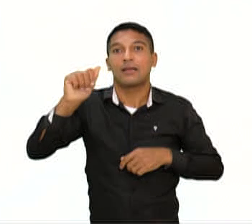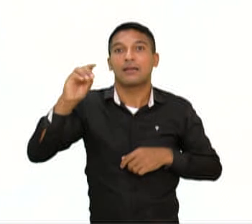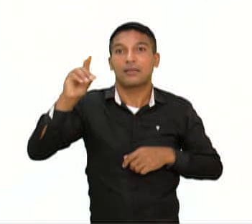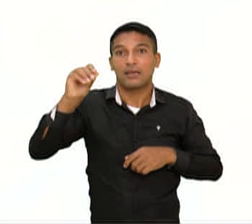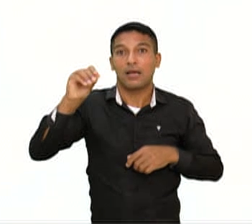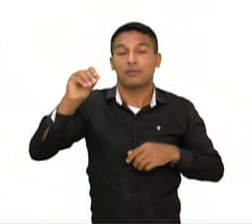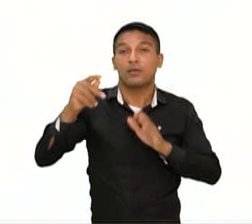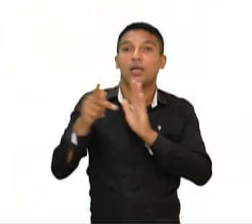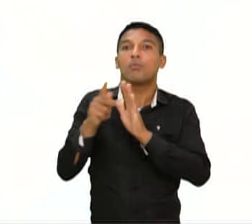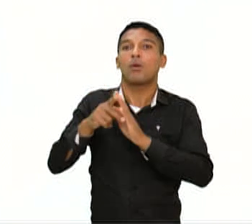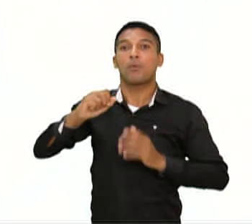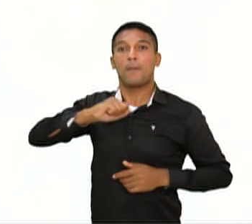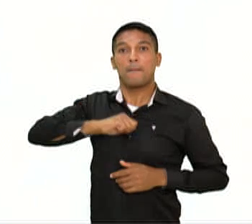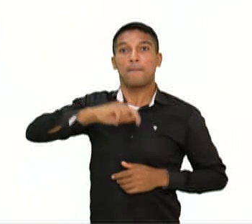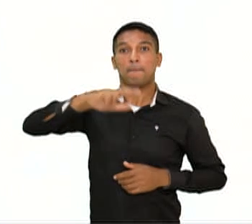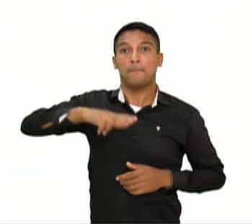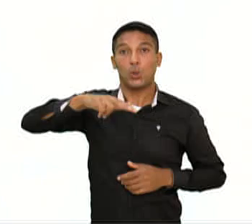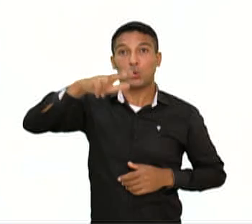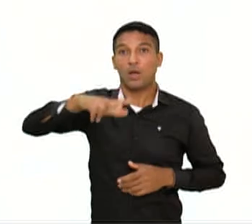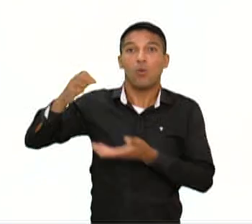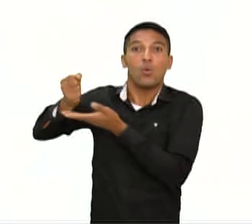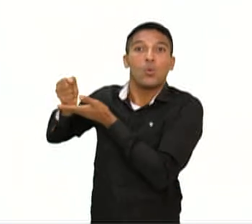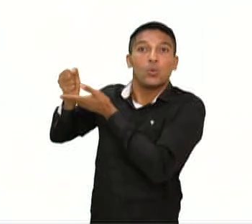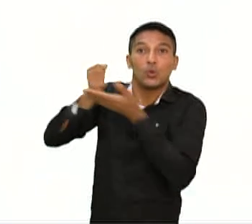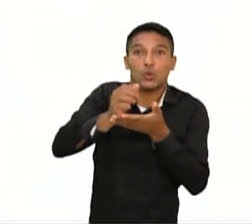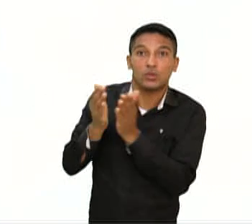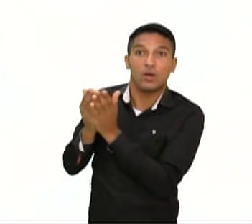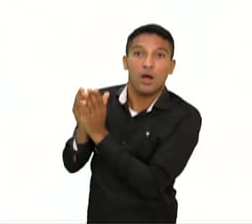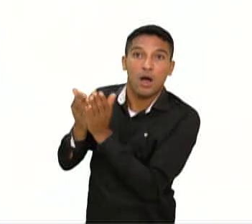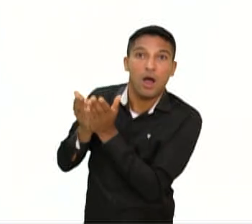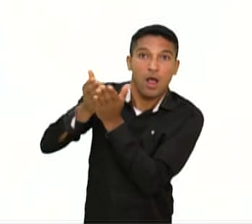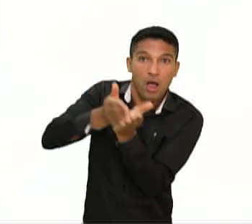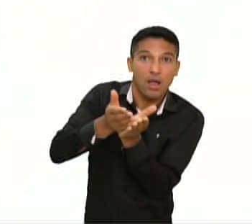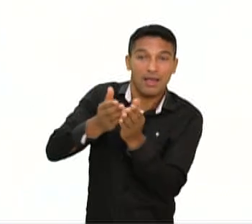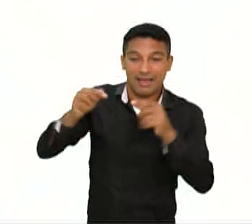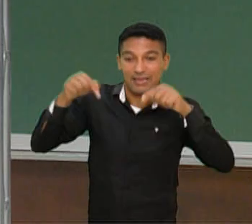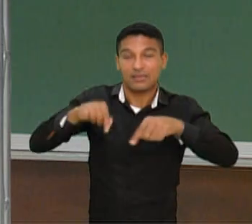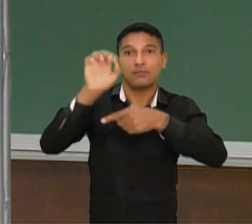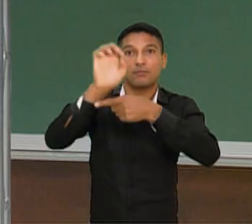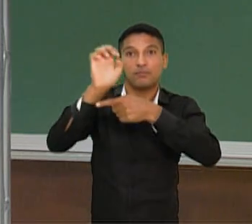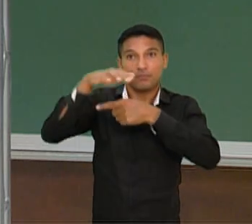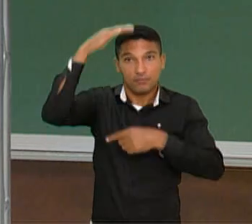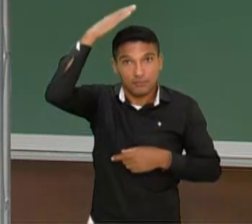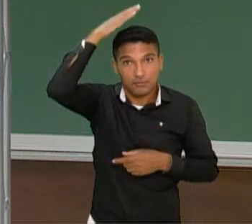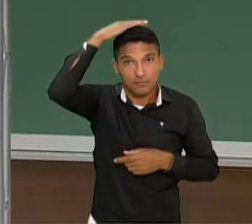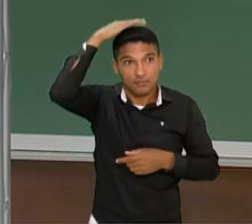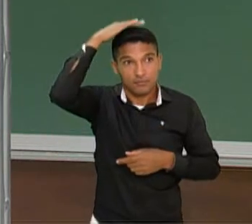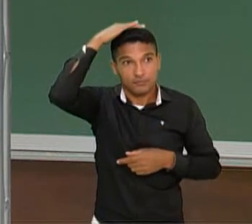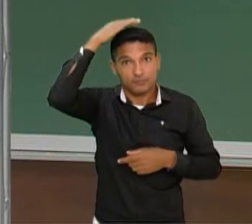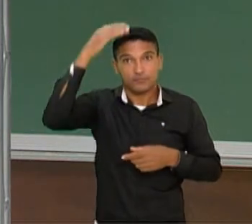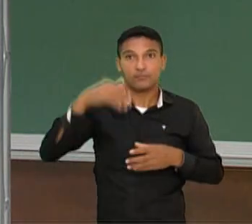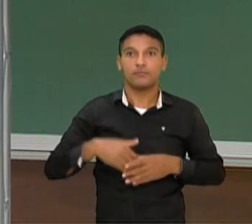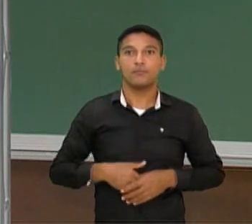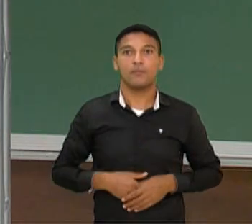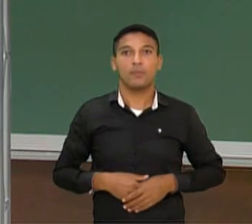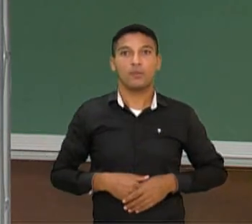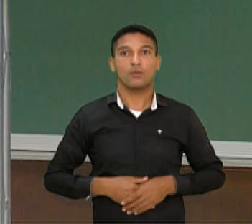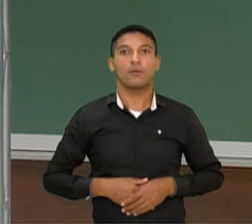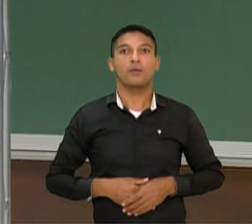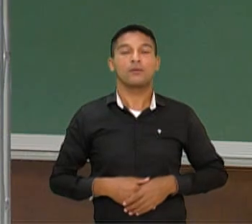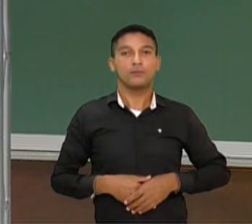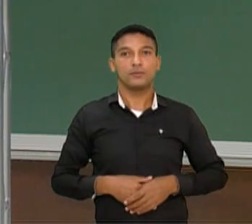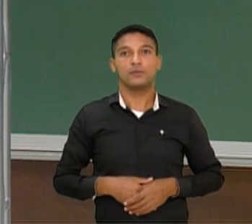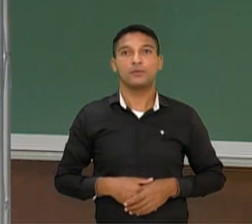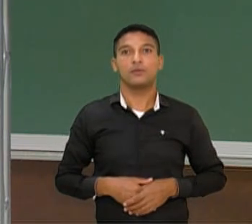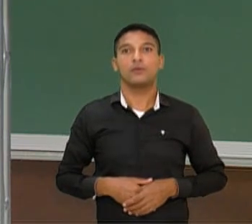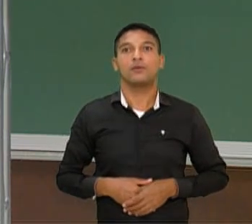do ponto de vista português, que veio para dar o alicerce no que diz respeito ao abastecimento proteico.